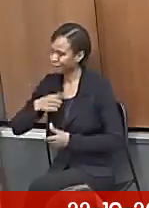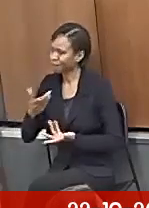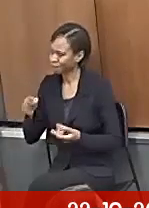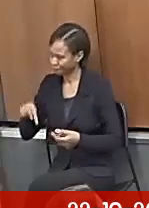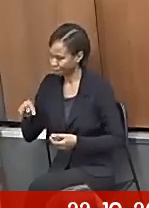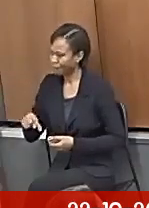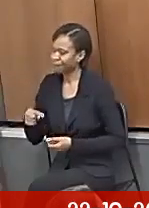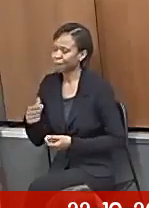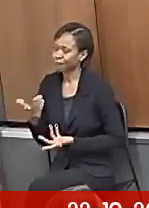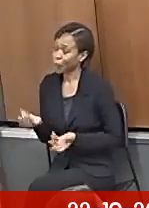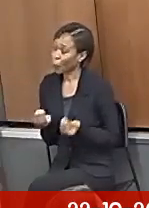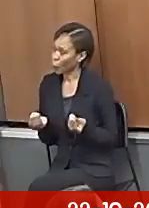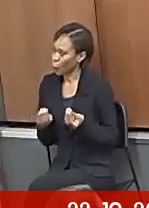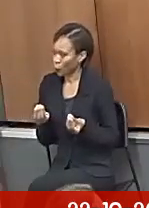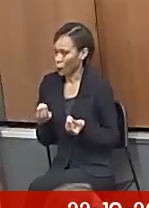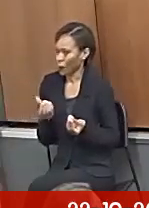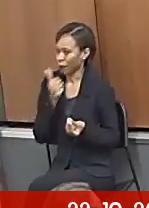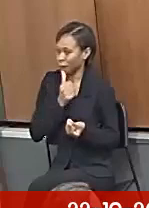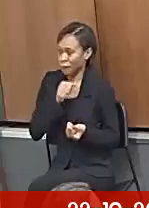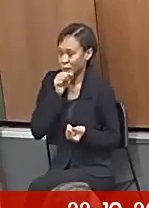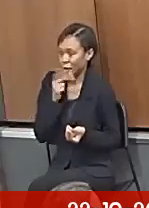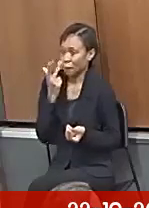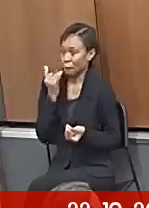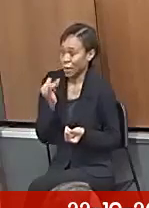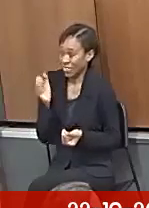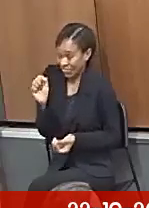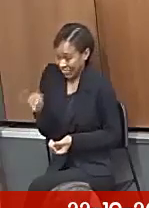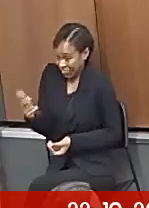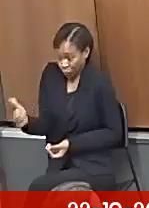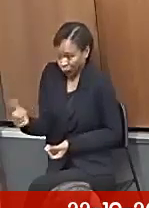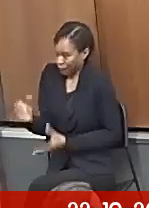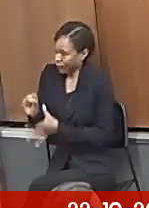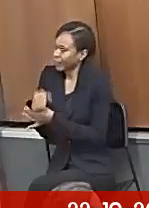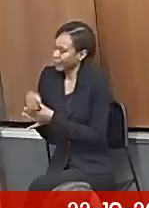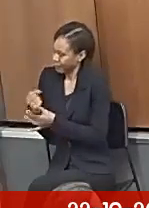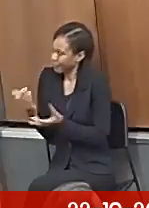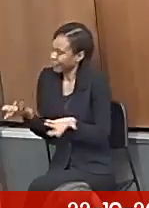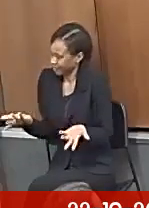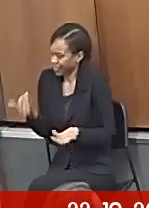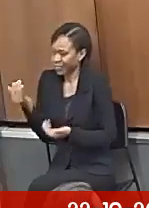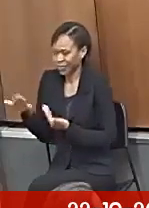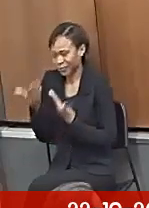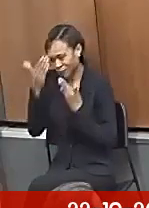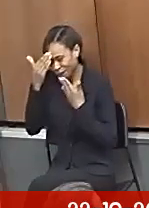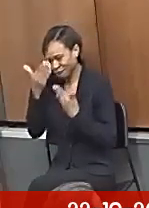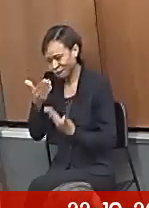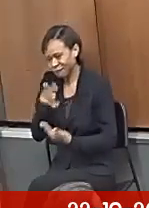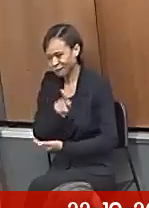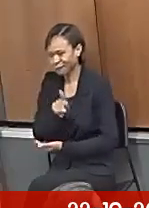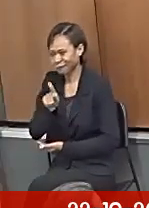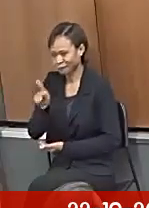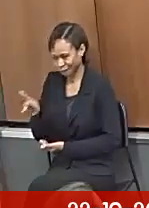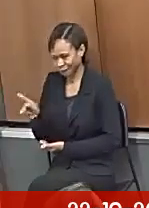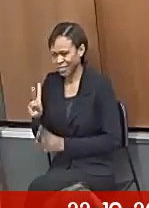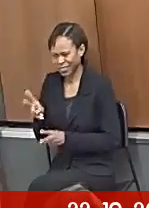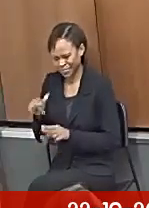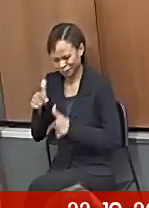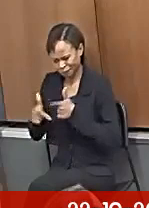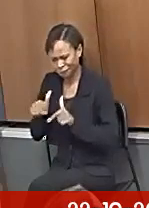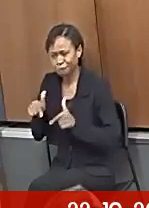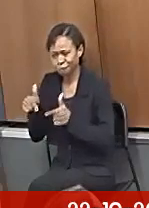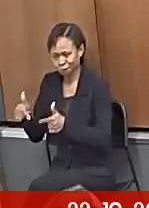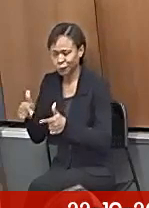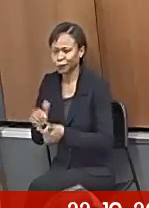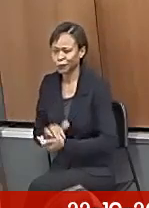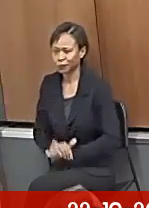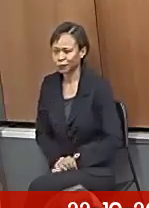mães, né, dos pais, se não tivesse a fisioterapia aí acompanhando. Então, muito obrigado ao nosso presidente, que é muito atuante. Continuando,